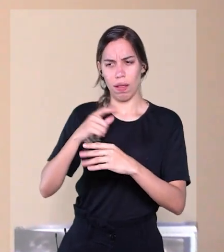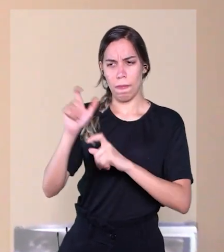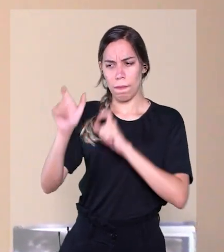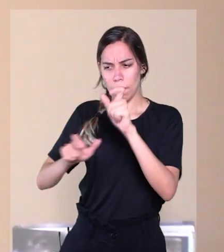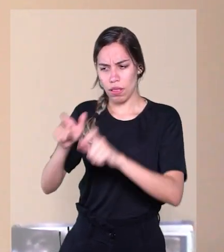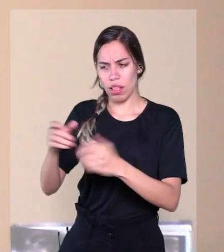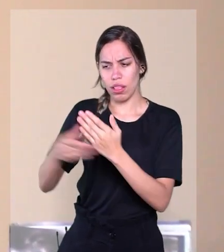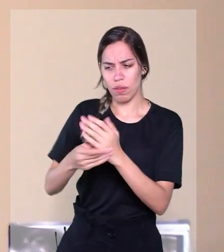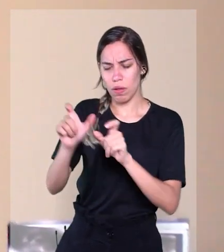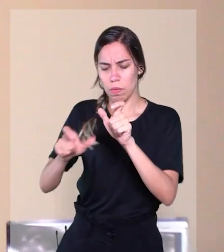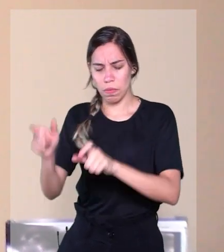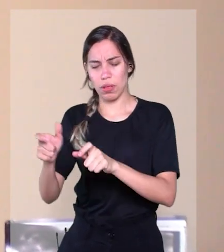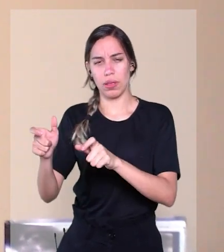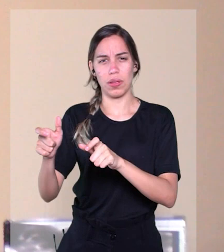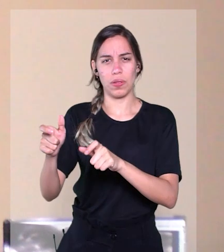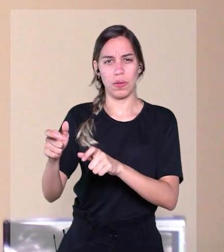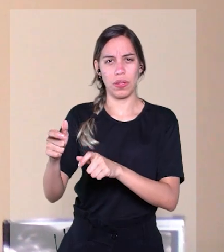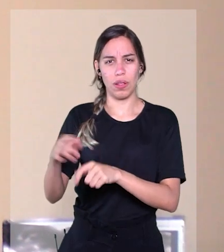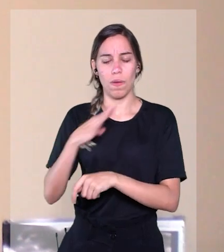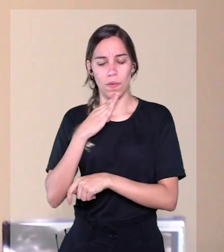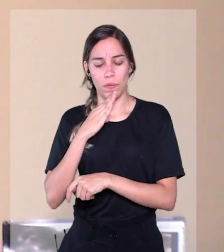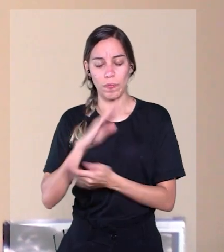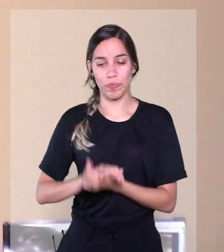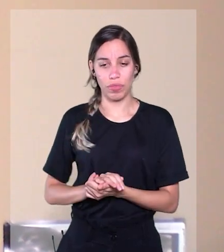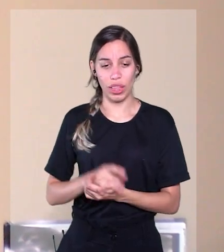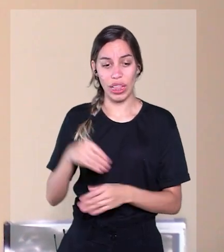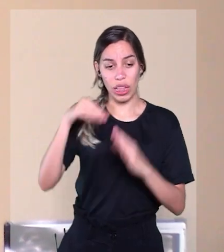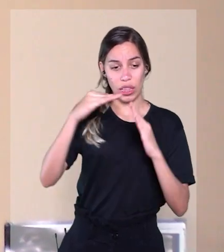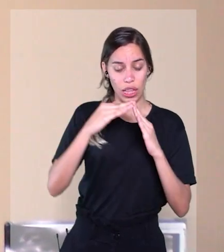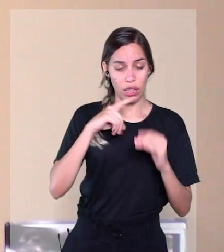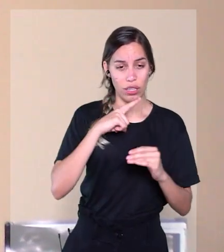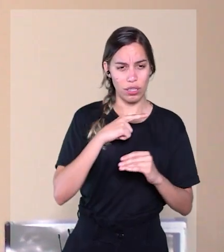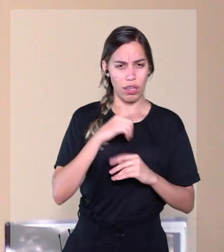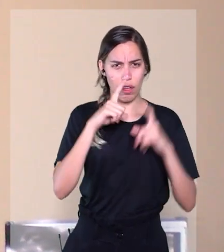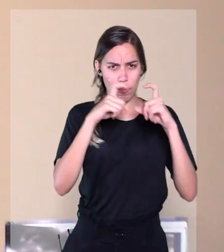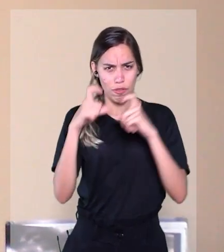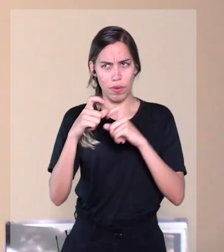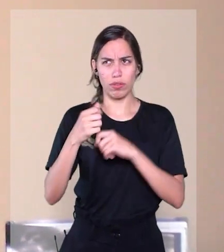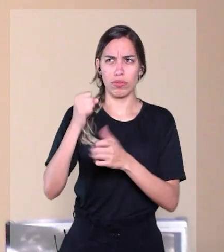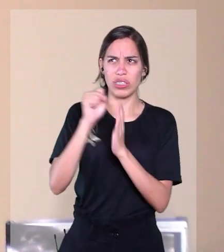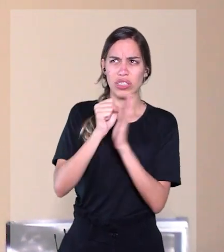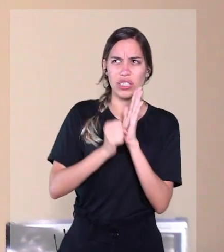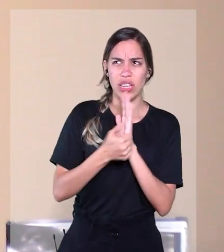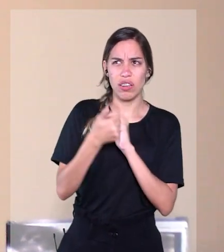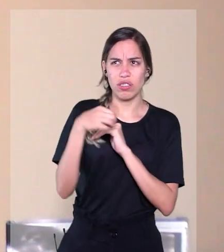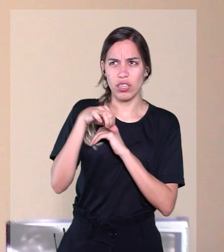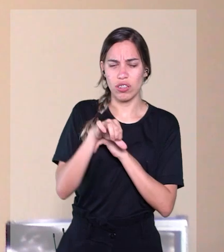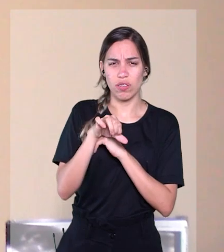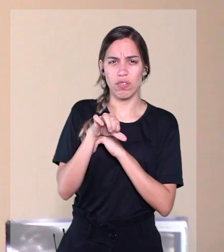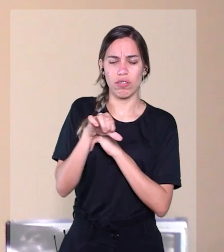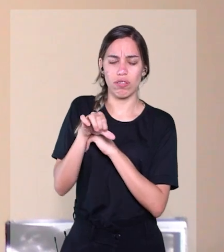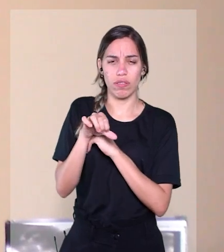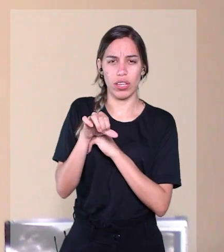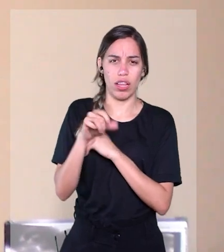em casa ficou a coleção de fotos familiares, e que são fotos antigas, algumas do século XIX, de ancestrais meus